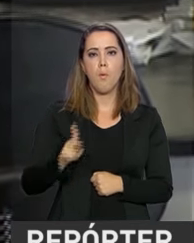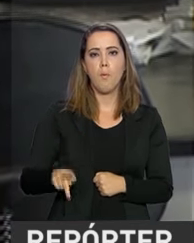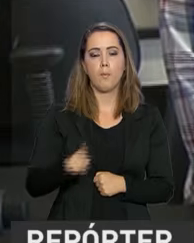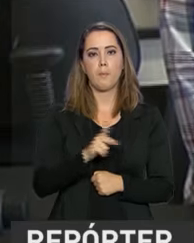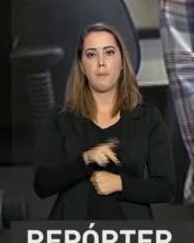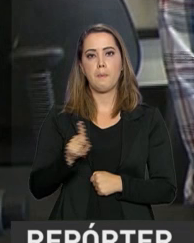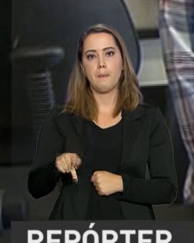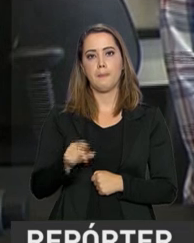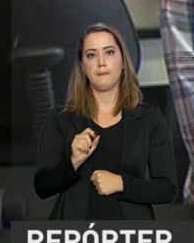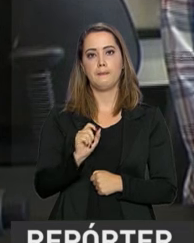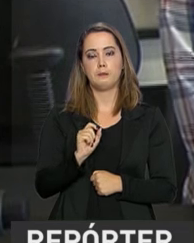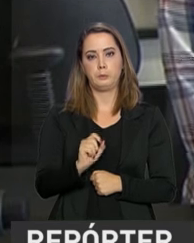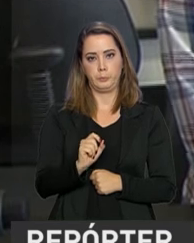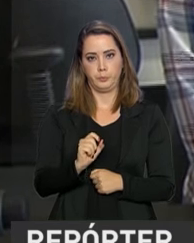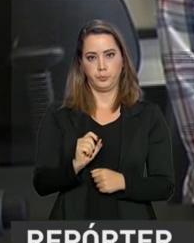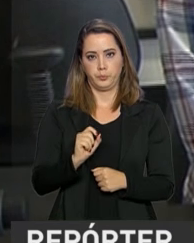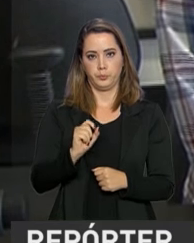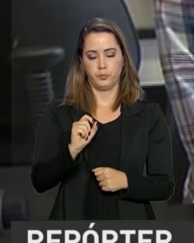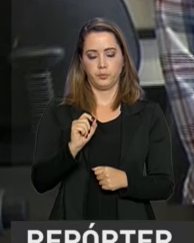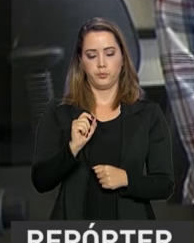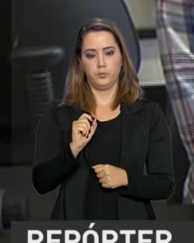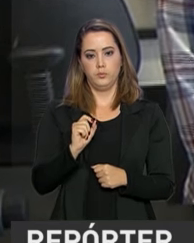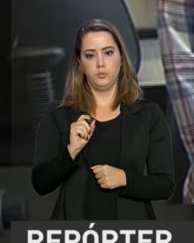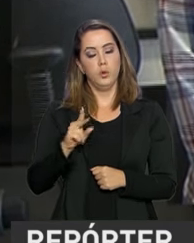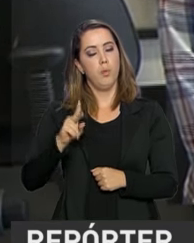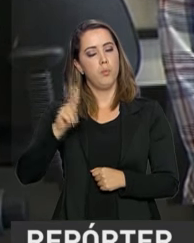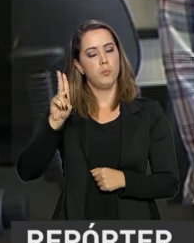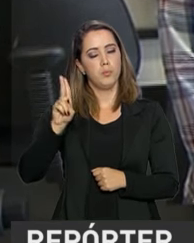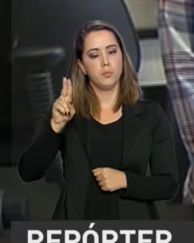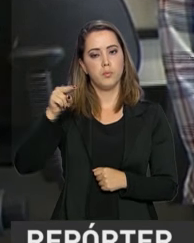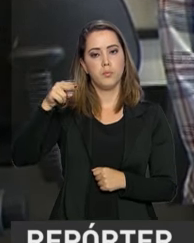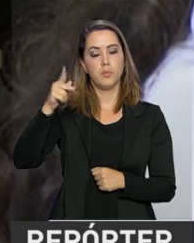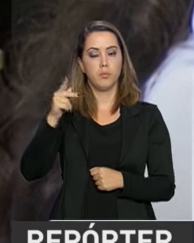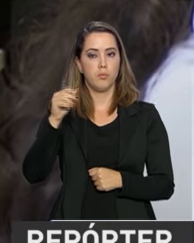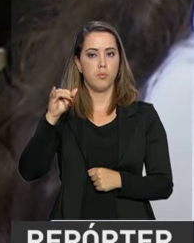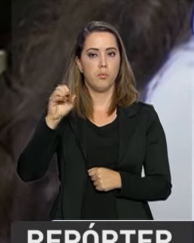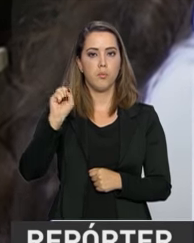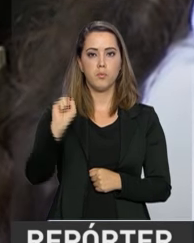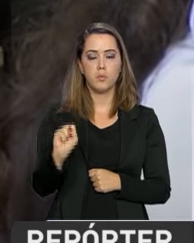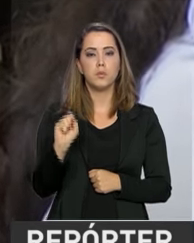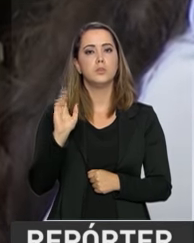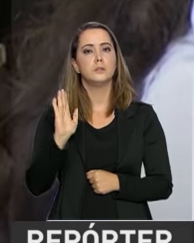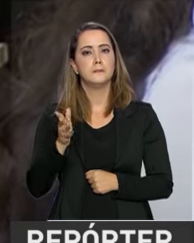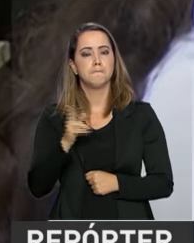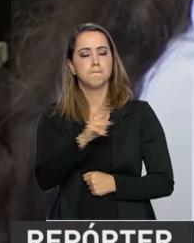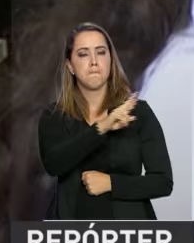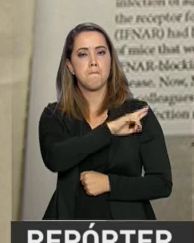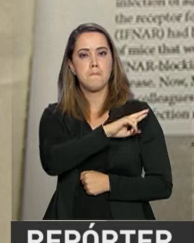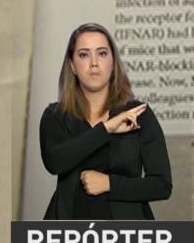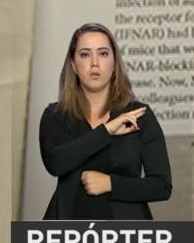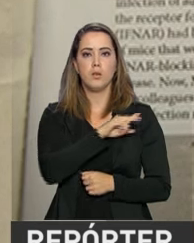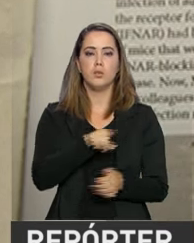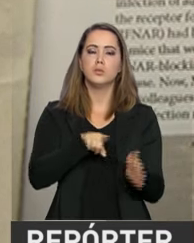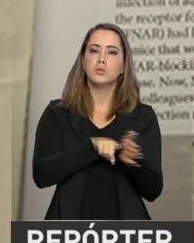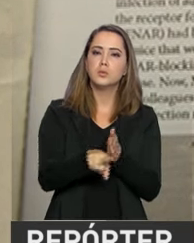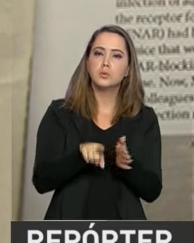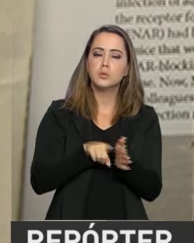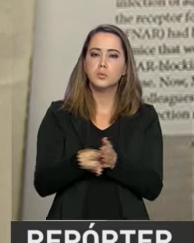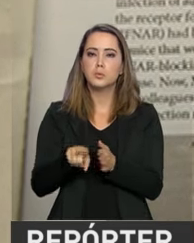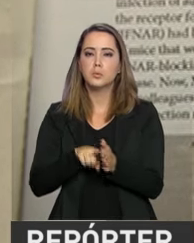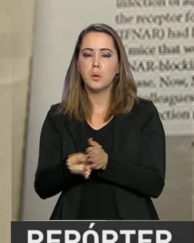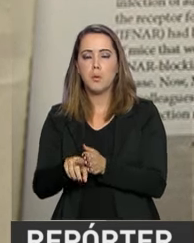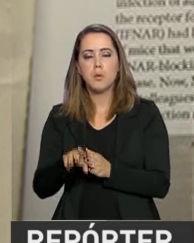imunologia do Instituto de Ciências Biomédicas da USP, Jean Peron, é o responsável por uma pesquisa divulgada no